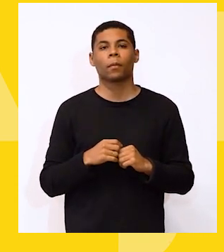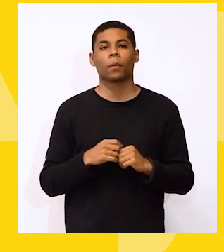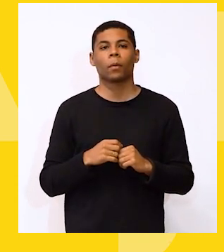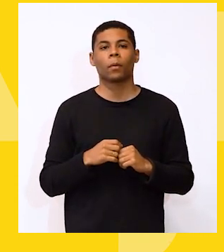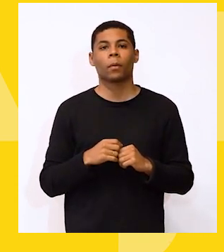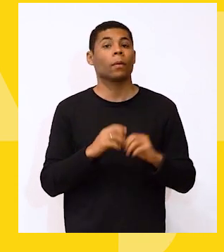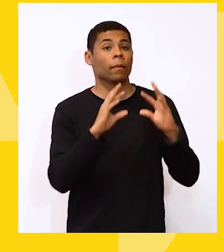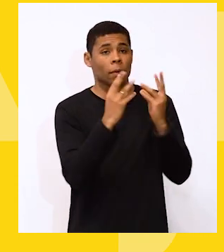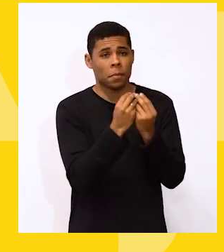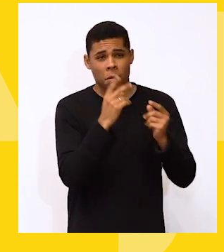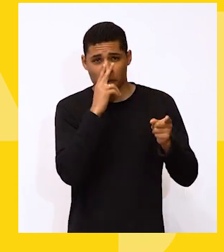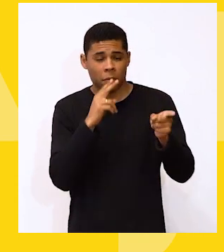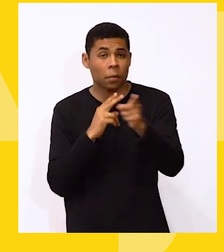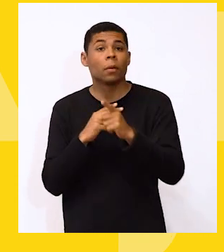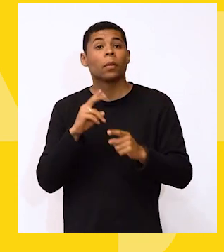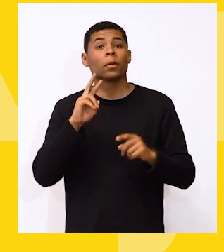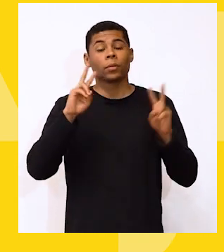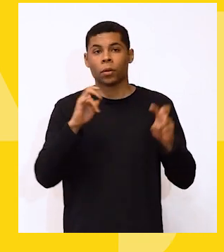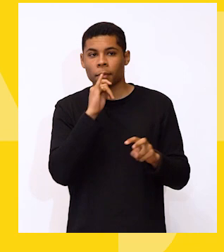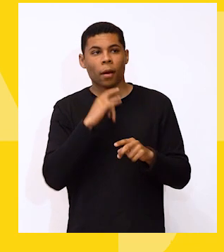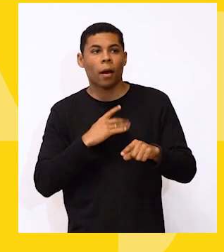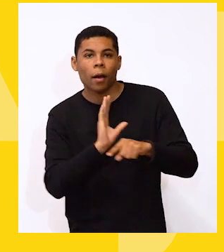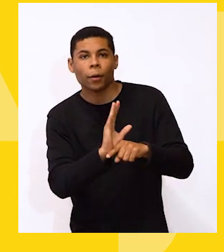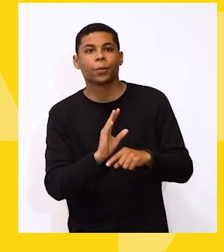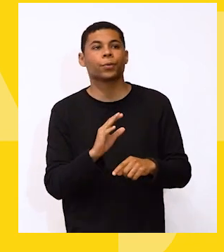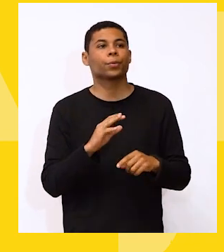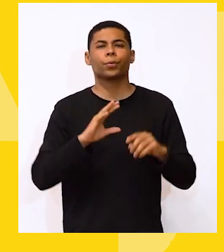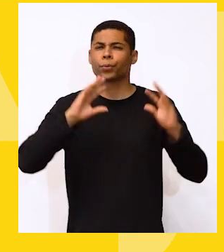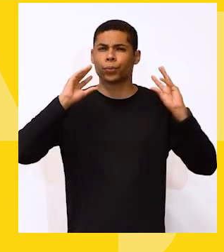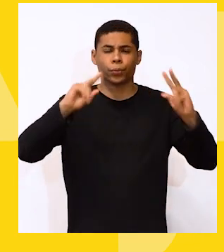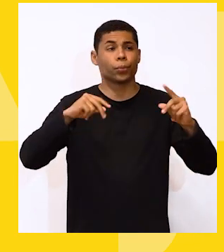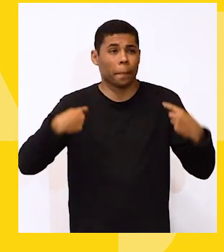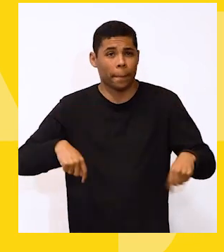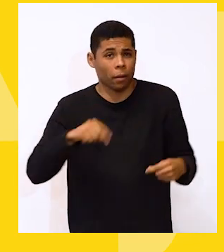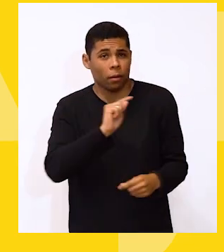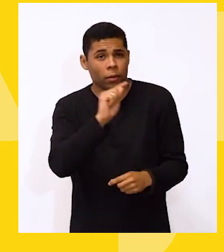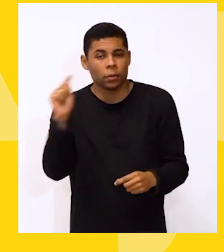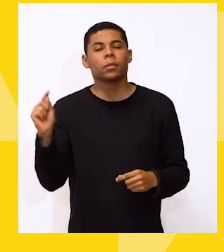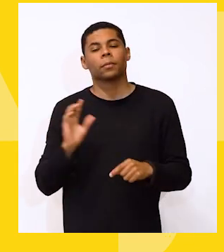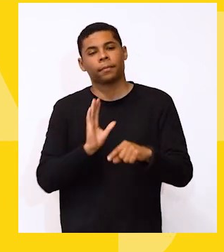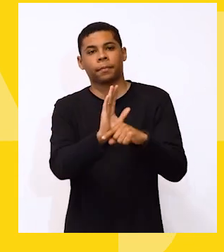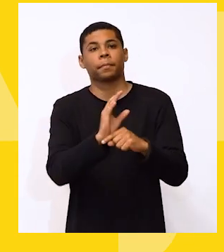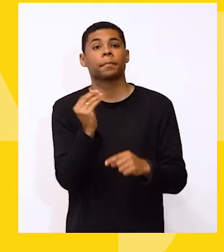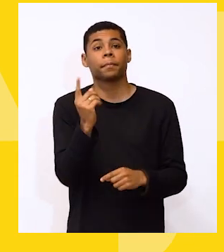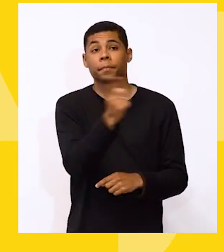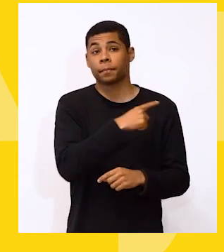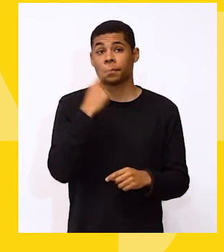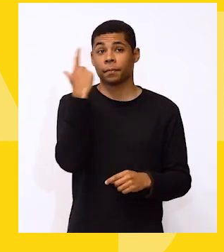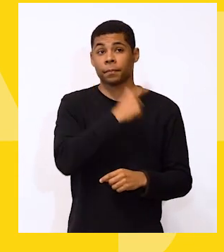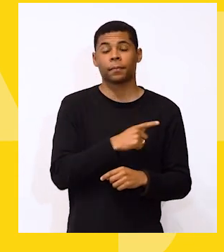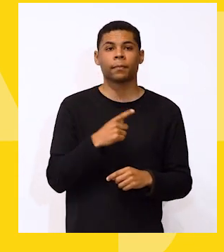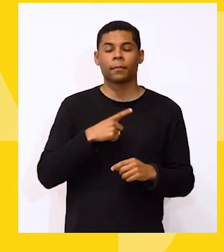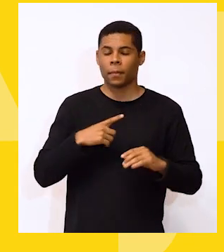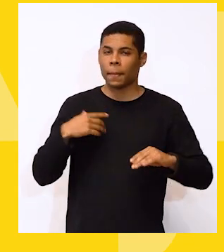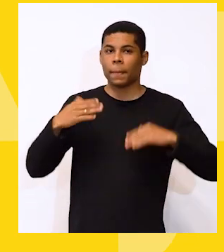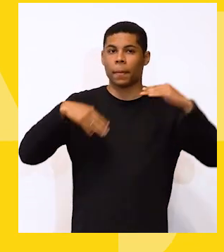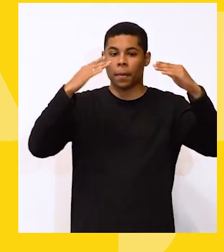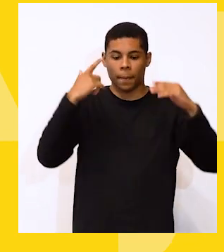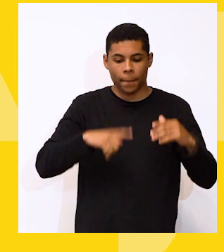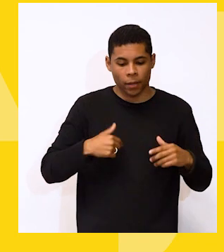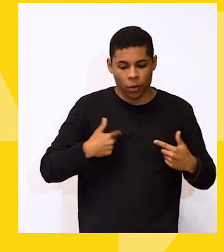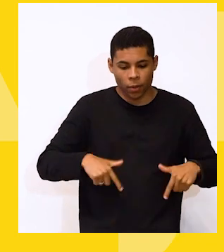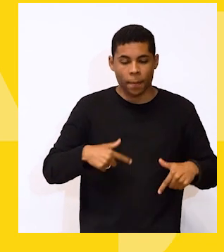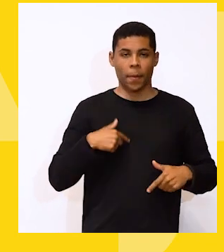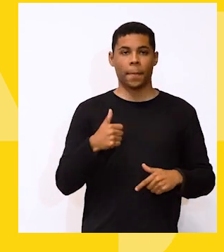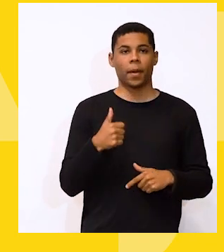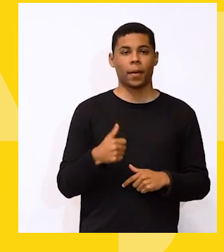apoio tanto da extensão Rural da assistência técnica de todos os apoios possíveis né Para que consiga ter um bom desenvolvimento de suas atividades